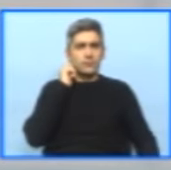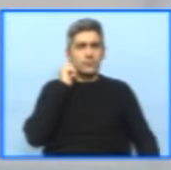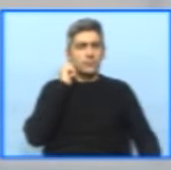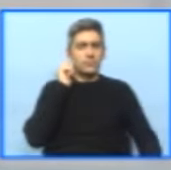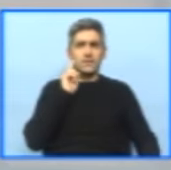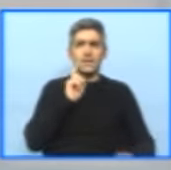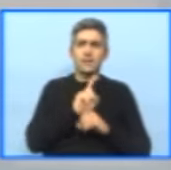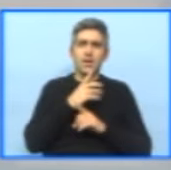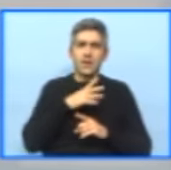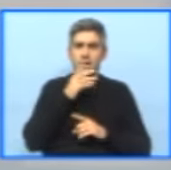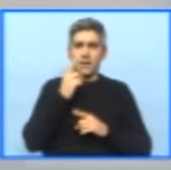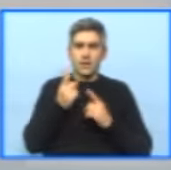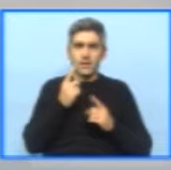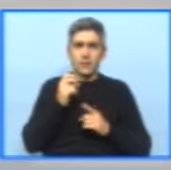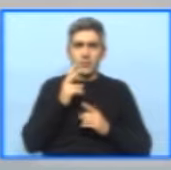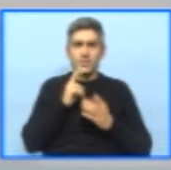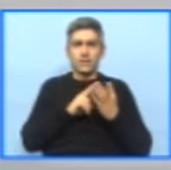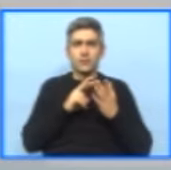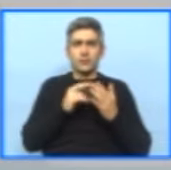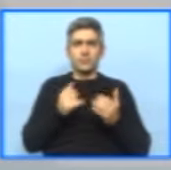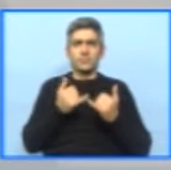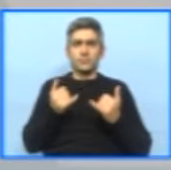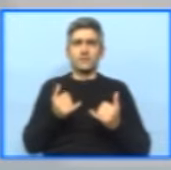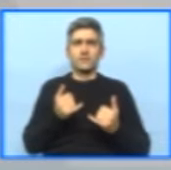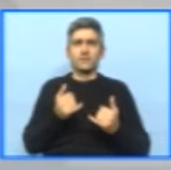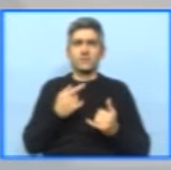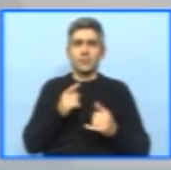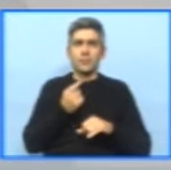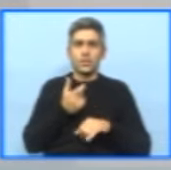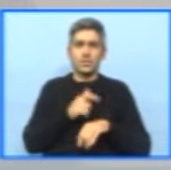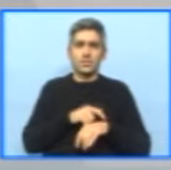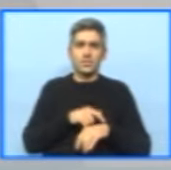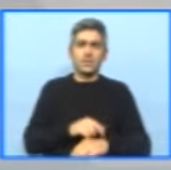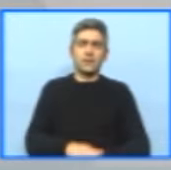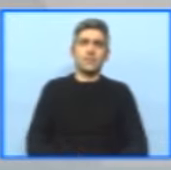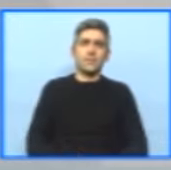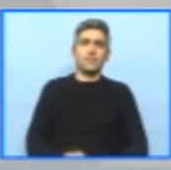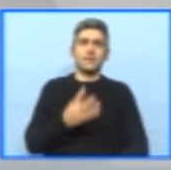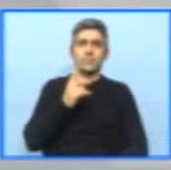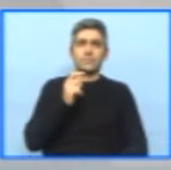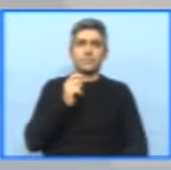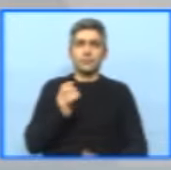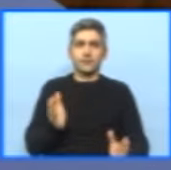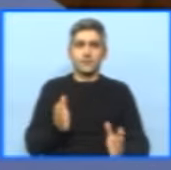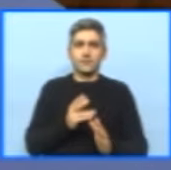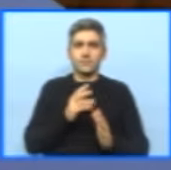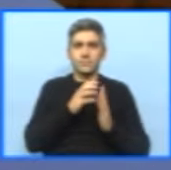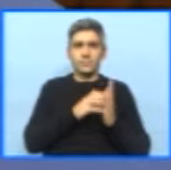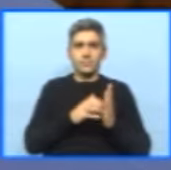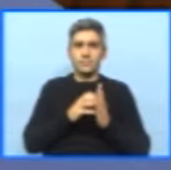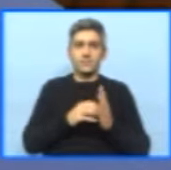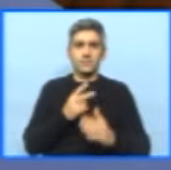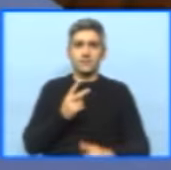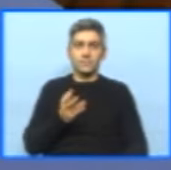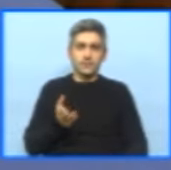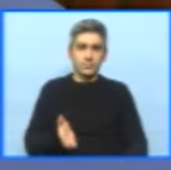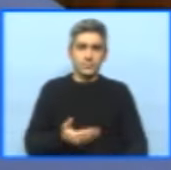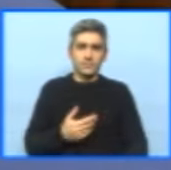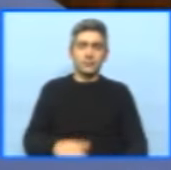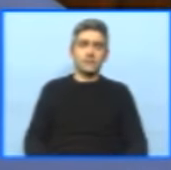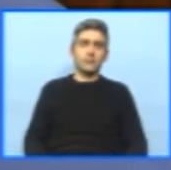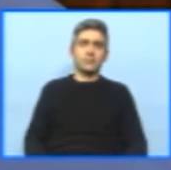queria referir mais algum ou se passamos à leitura seguinte, porque temos já muito pouco tempo. Temos 4 minutos para 2 textos. Então,